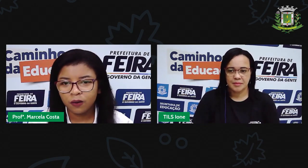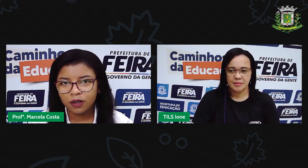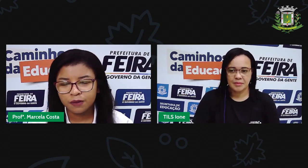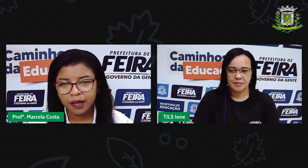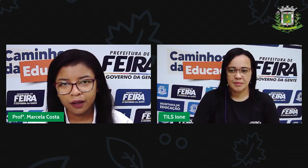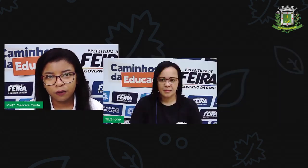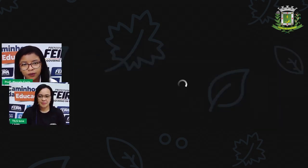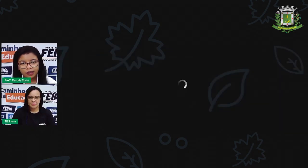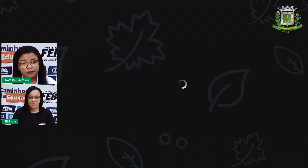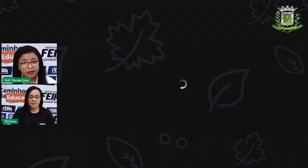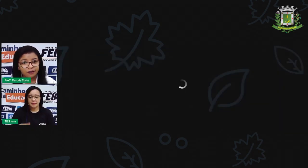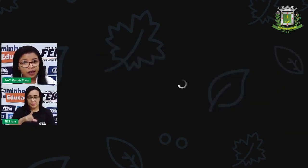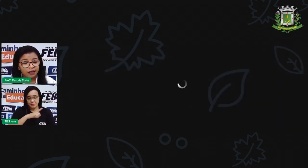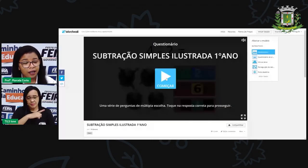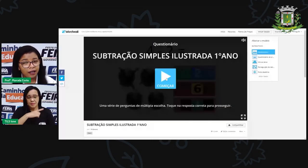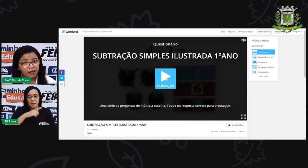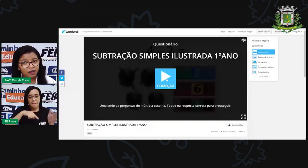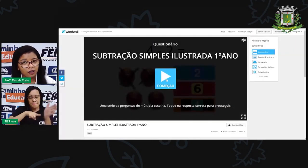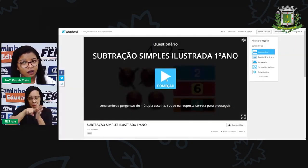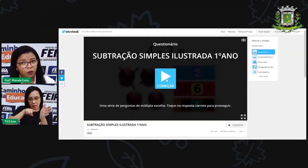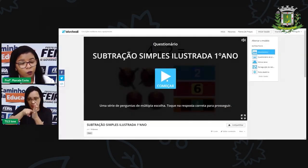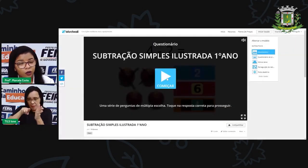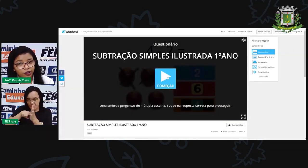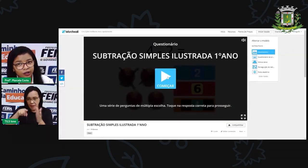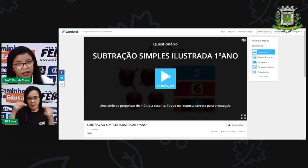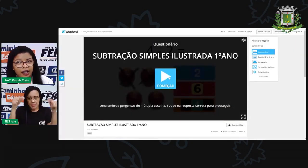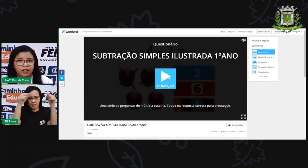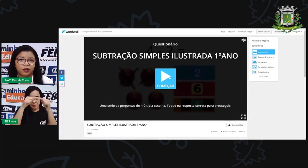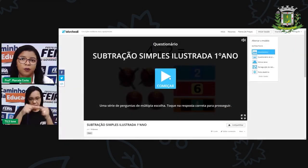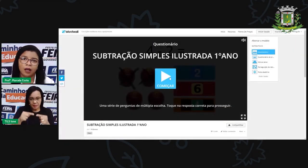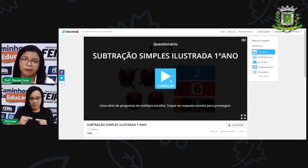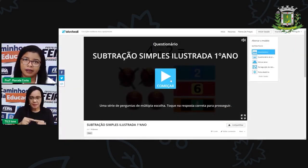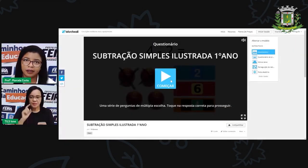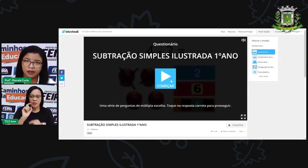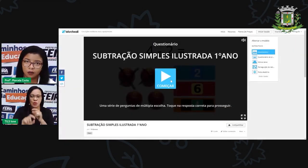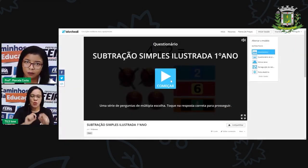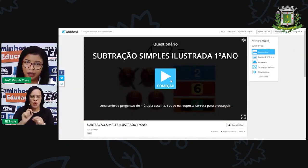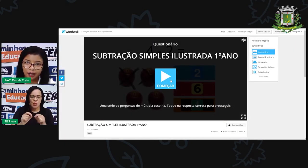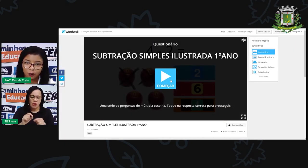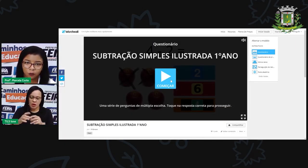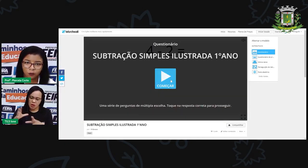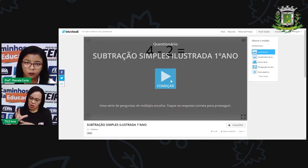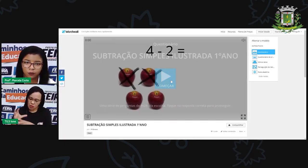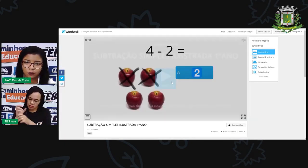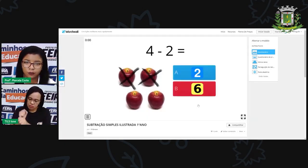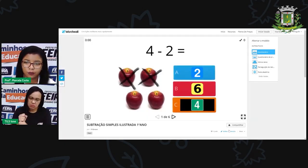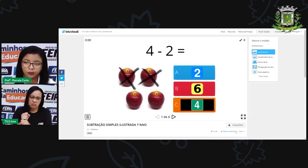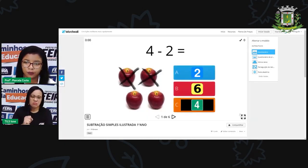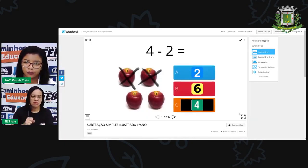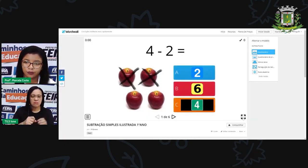e eu vou ficar em liso e você vai relacionando quantidade e representação numeral